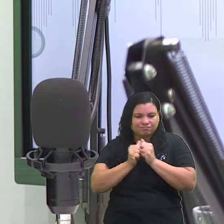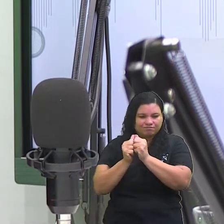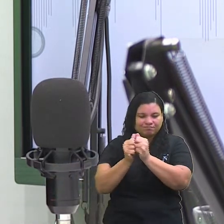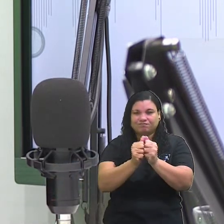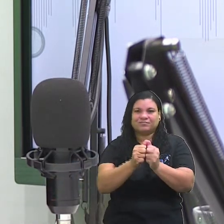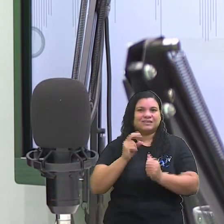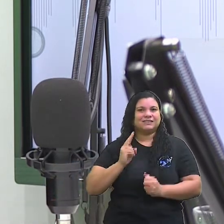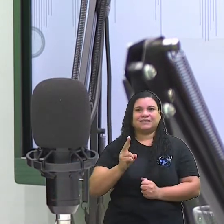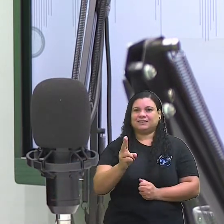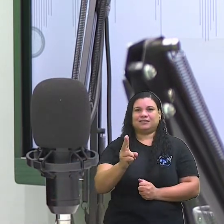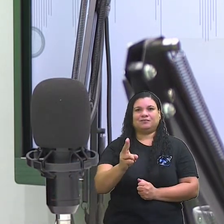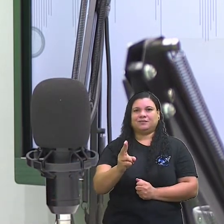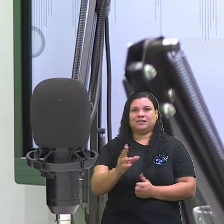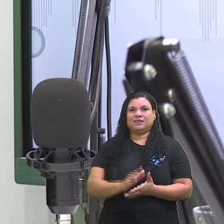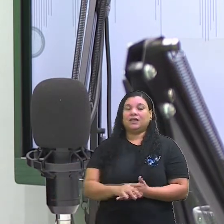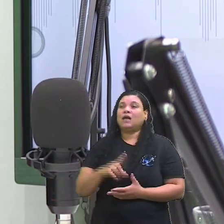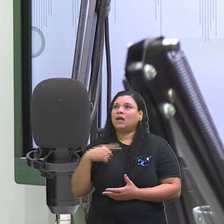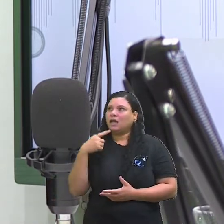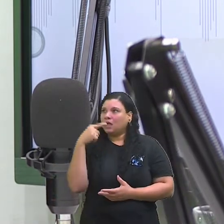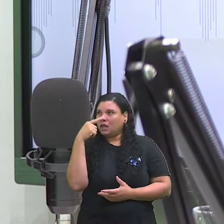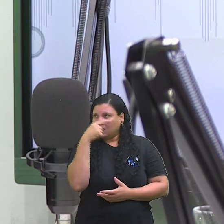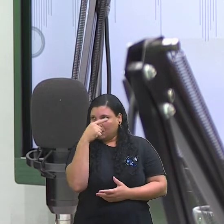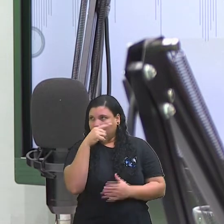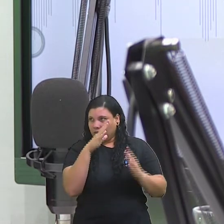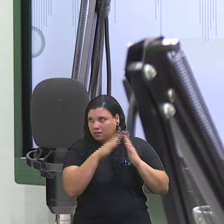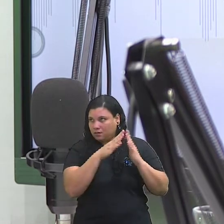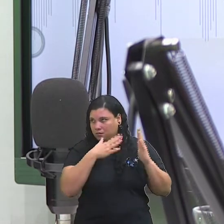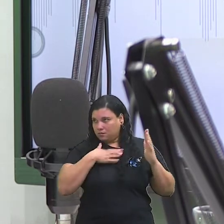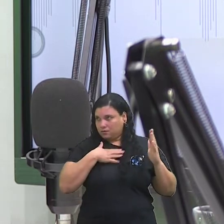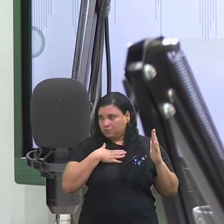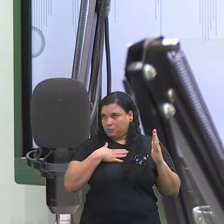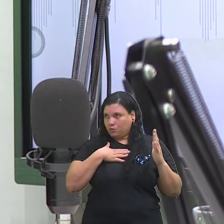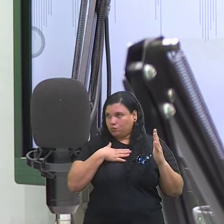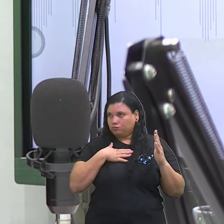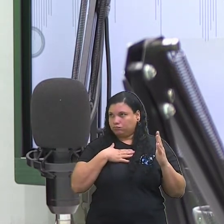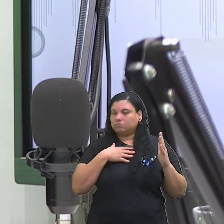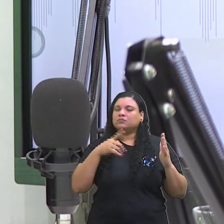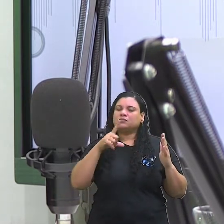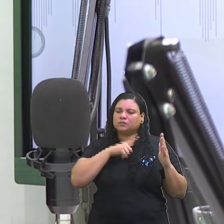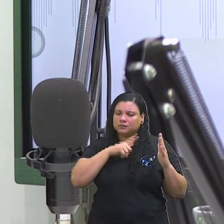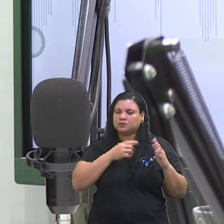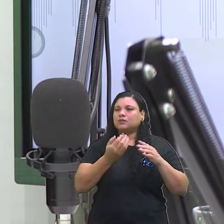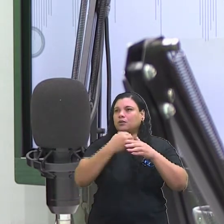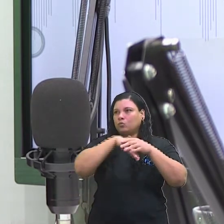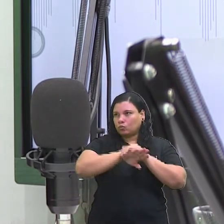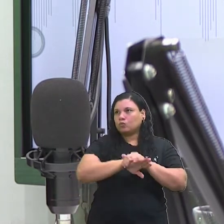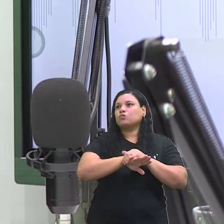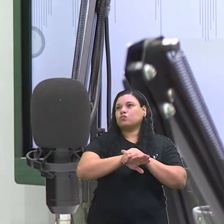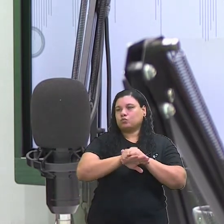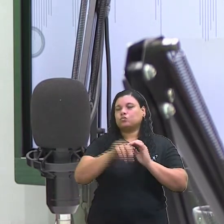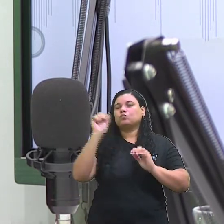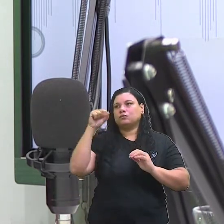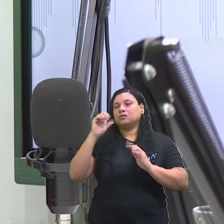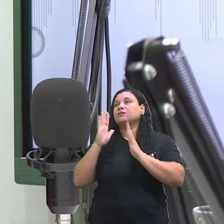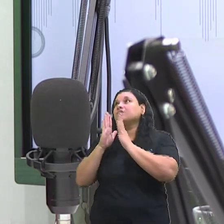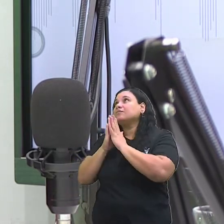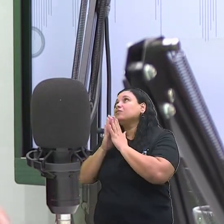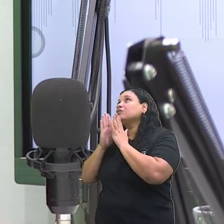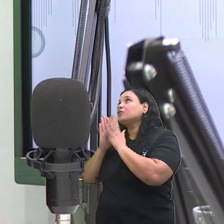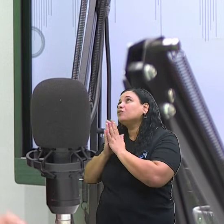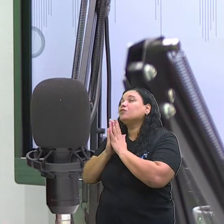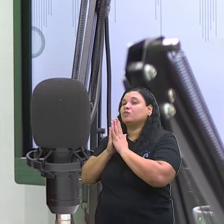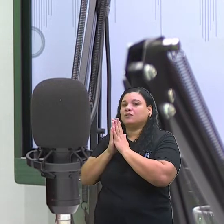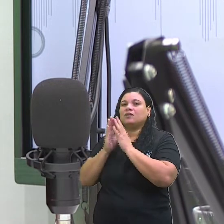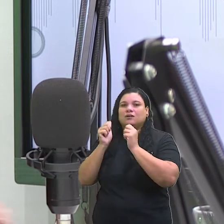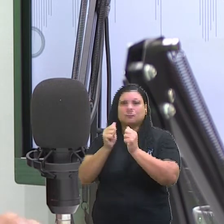orar. Lá em casa nós temos este hábito, né, de orarmos no horário das refeições, né? Reunimos agora, vamos